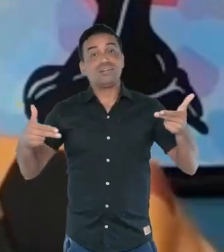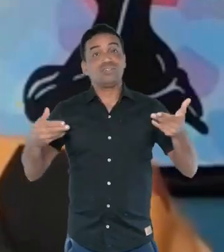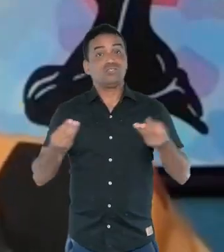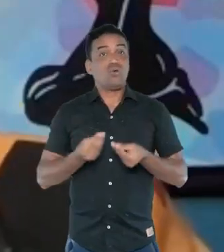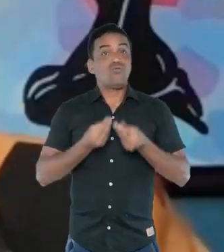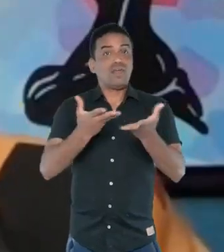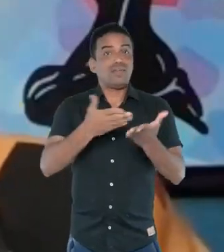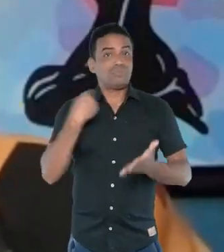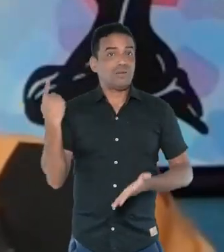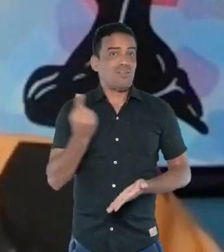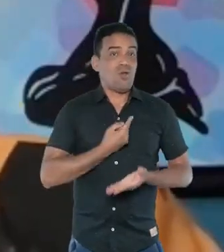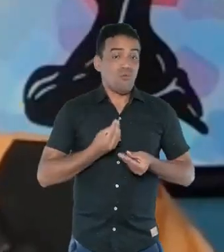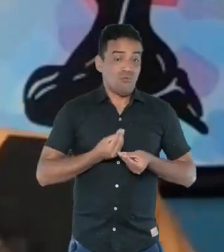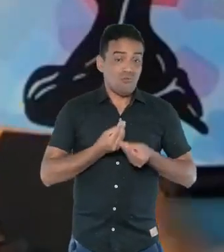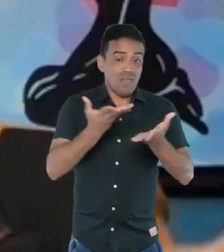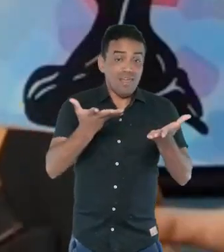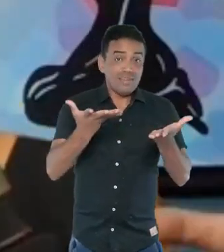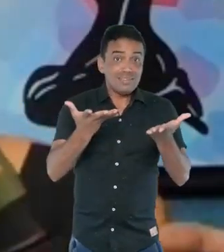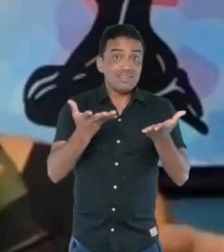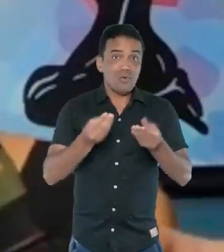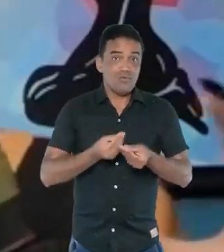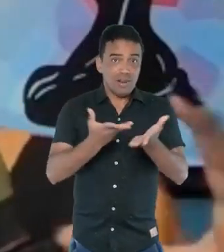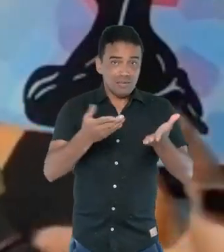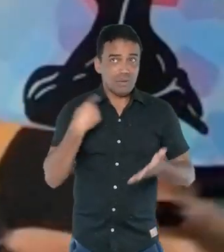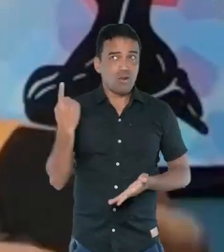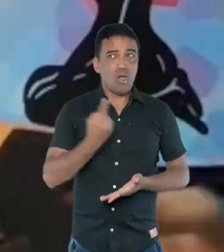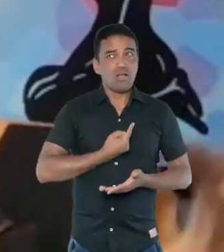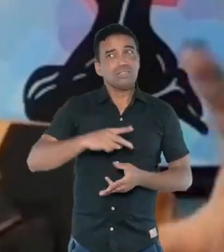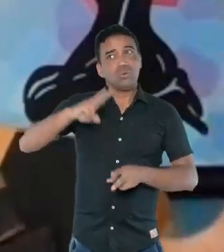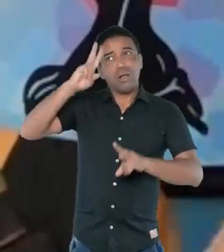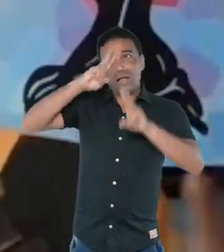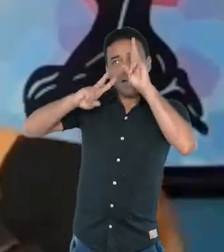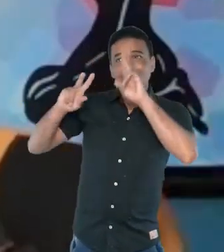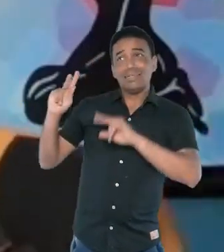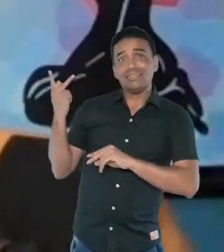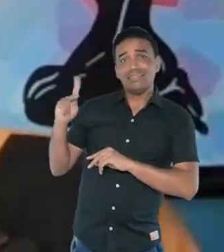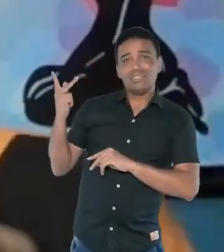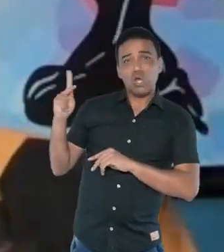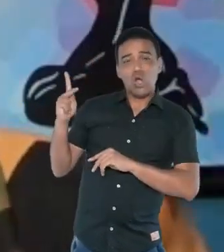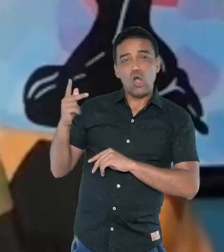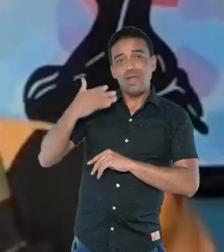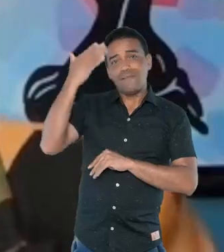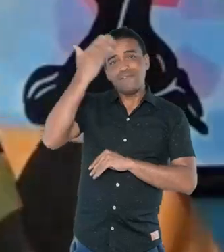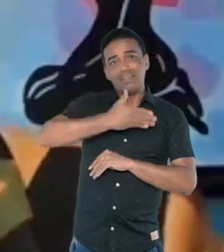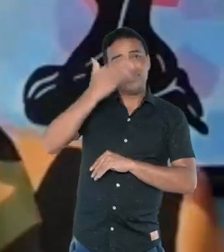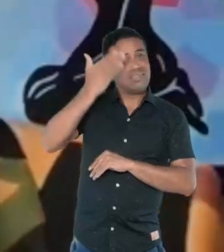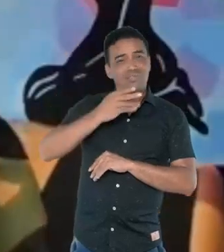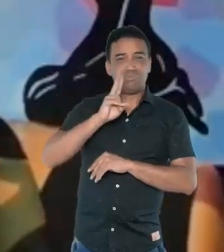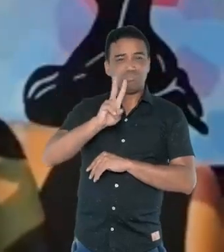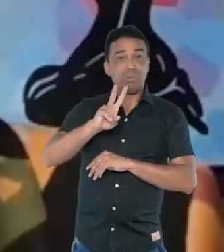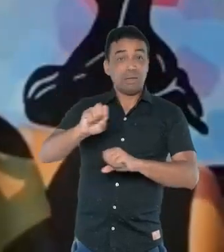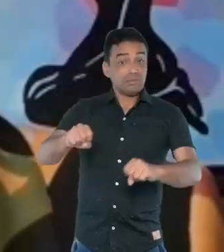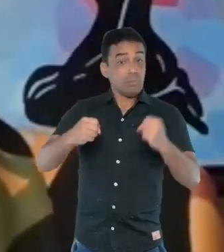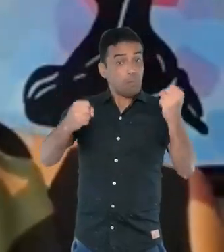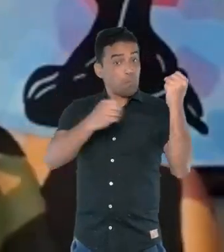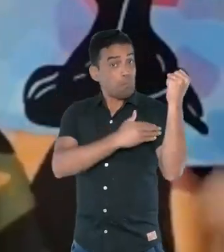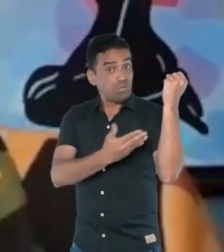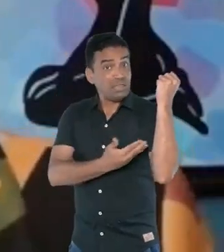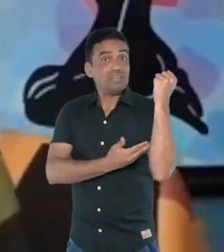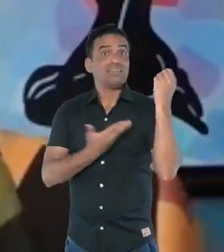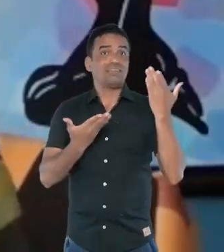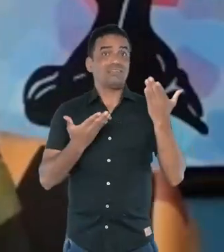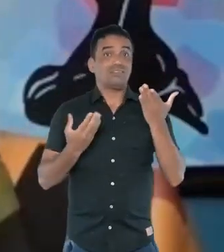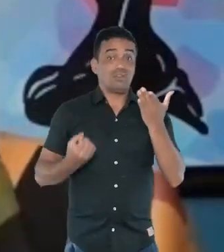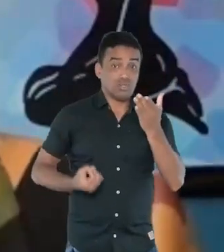a gente uma história invisibilizada, mas que potencializa aquilo que a